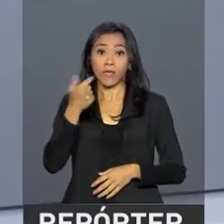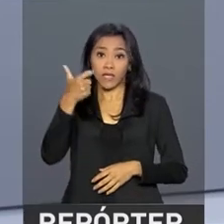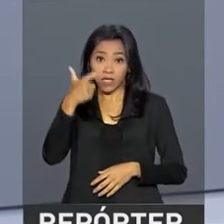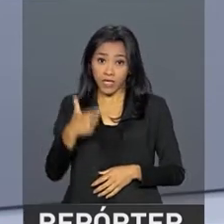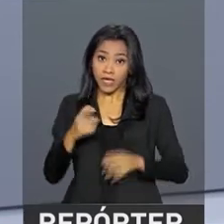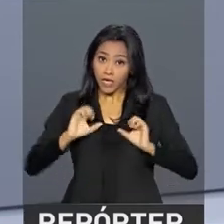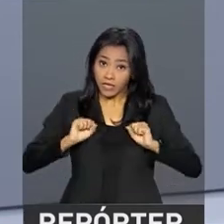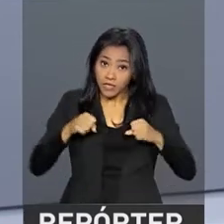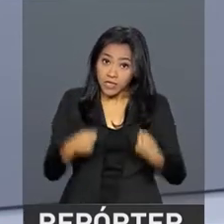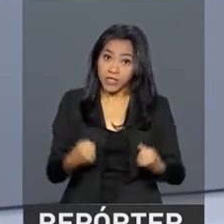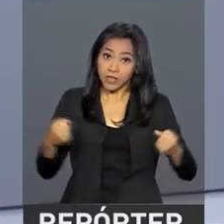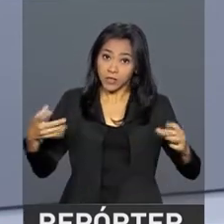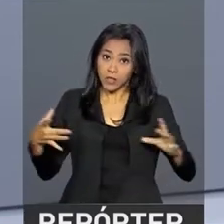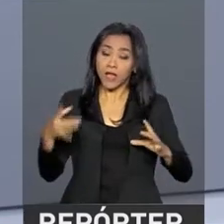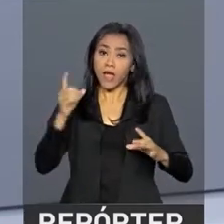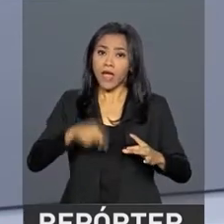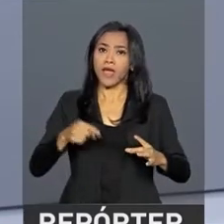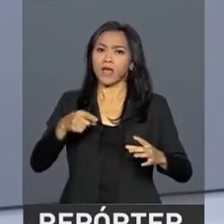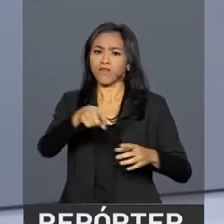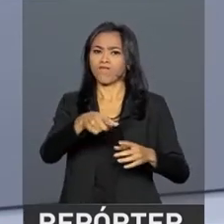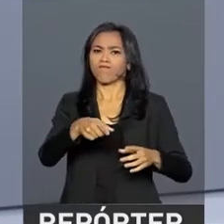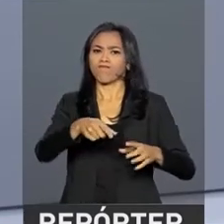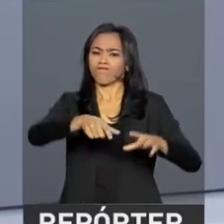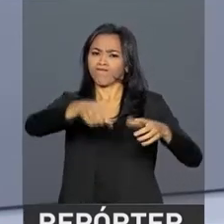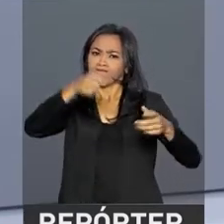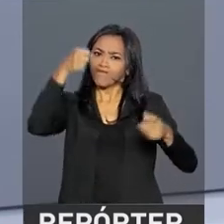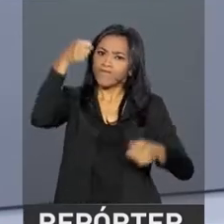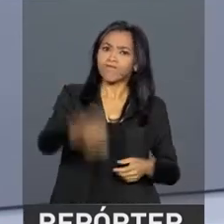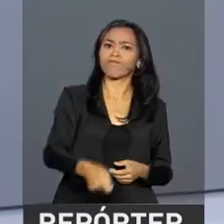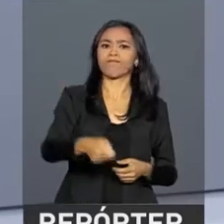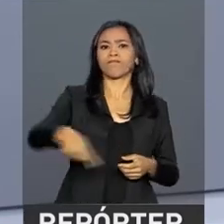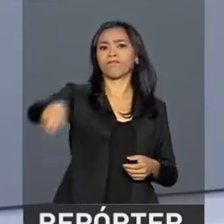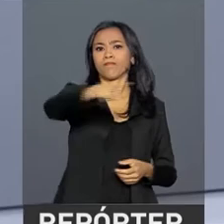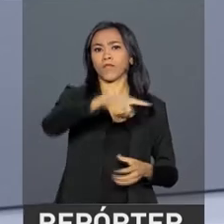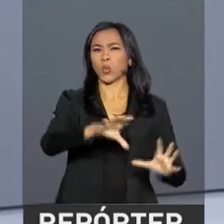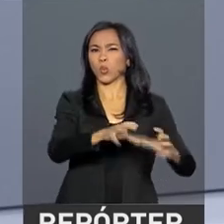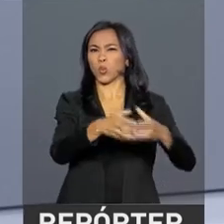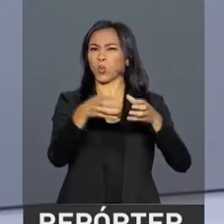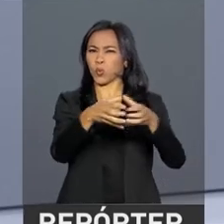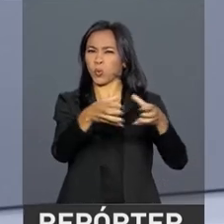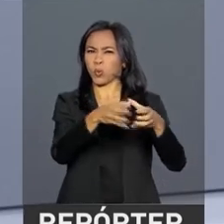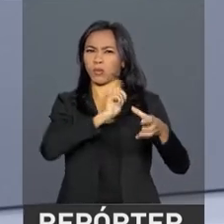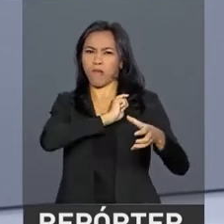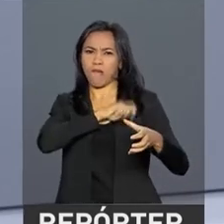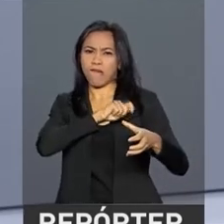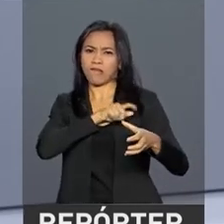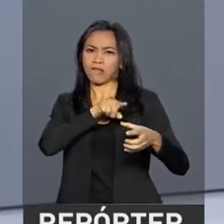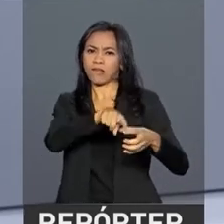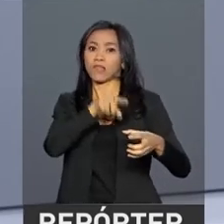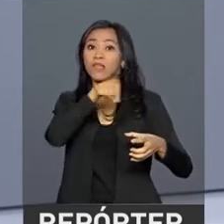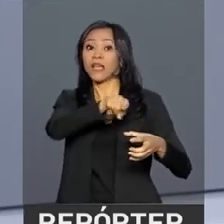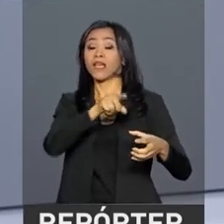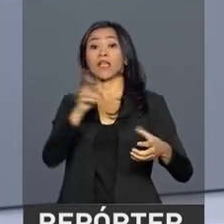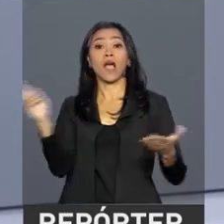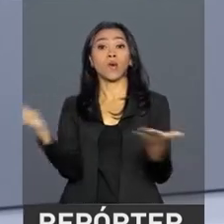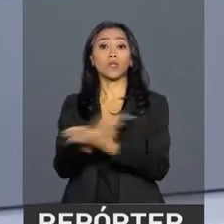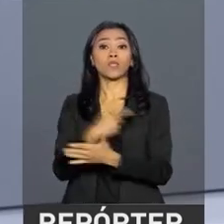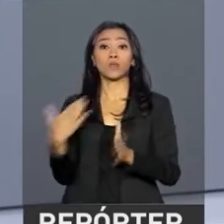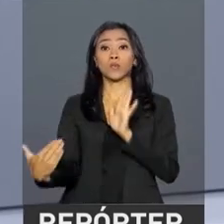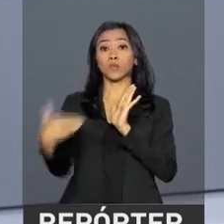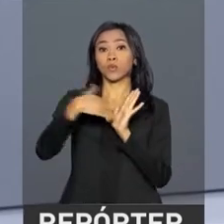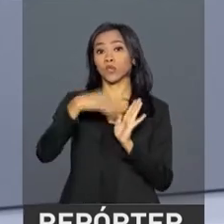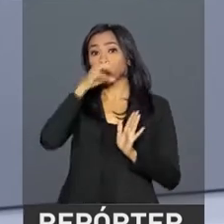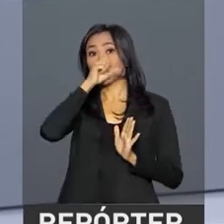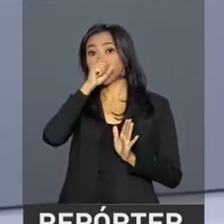tem o objetivo de reprimir de forma exemplar a ação de grupos criminosos envolvidos na chacina ocorrida no último sábado